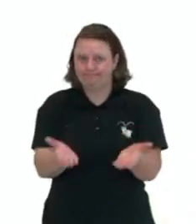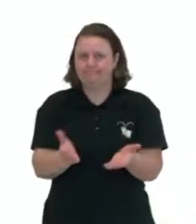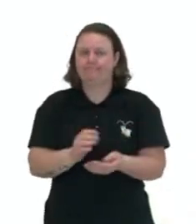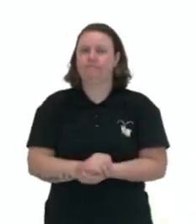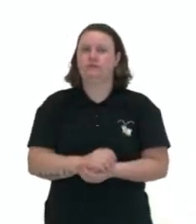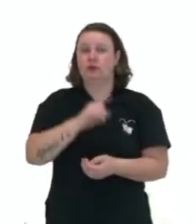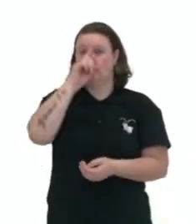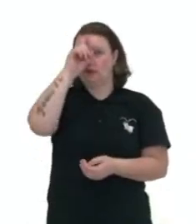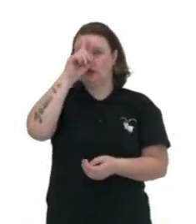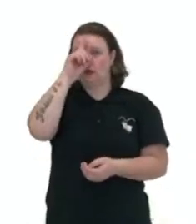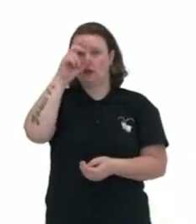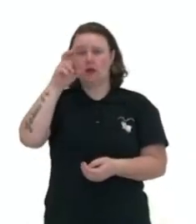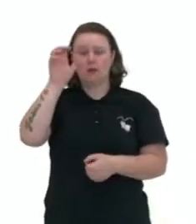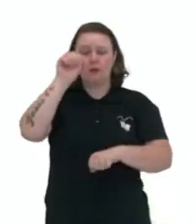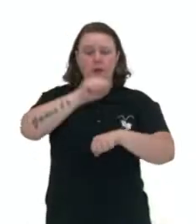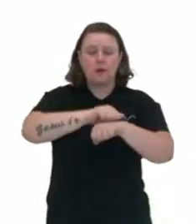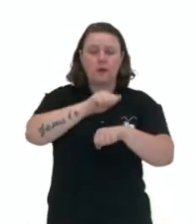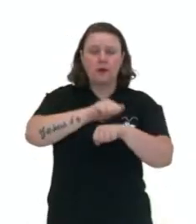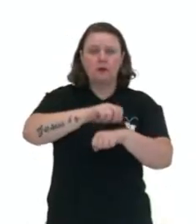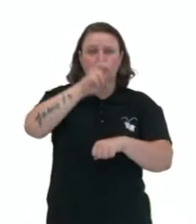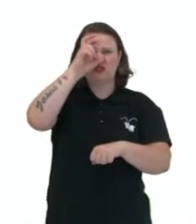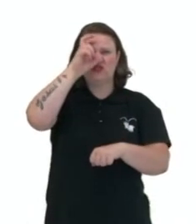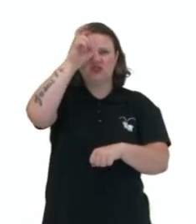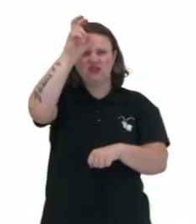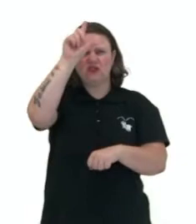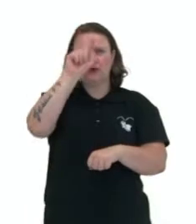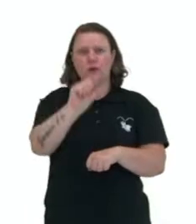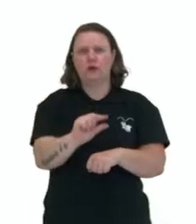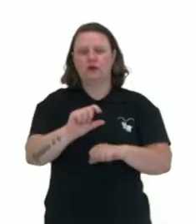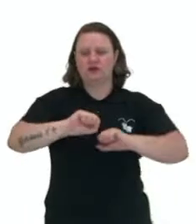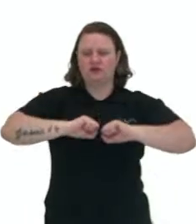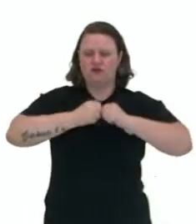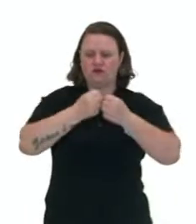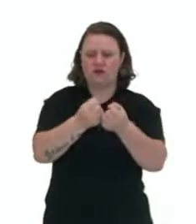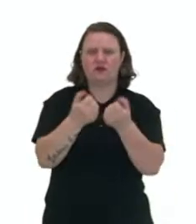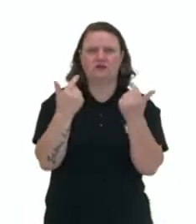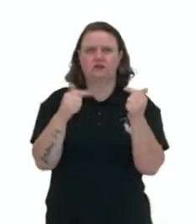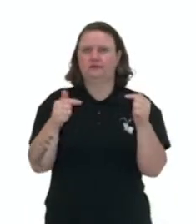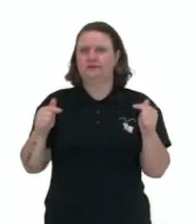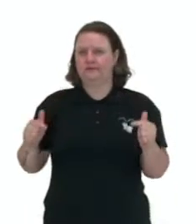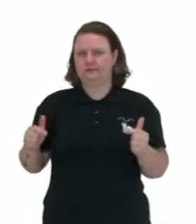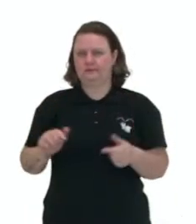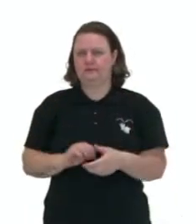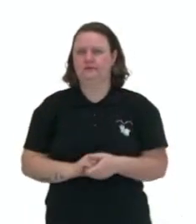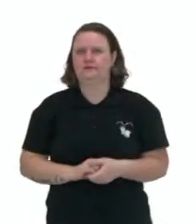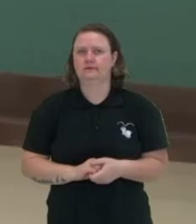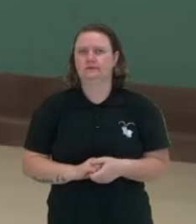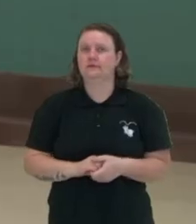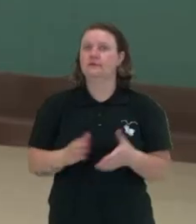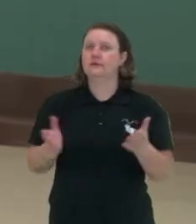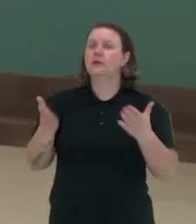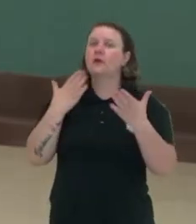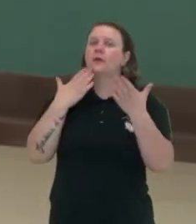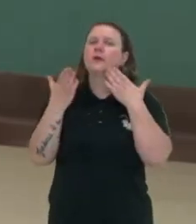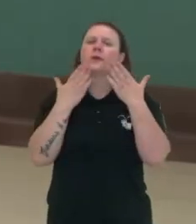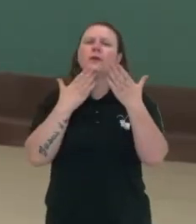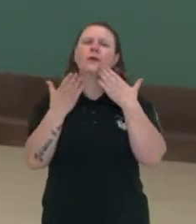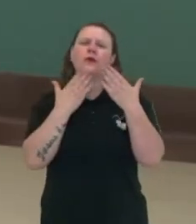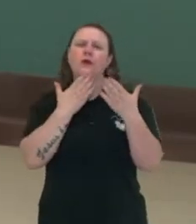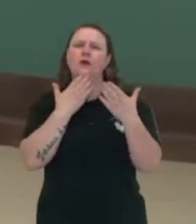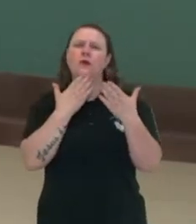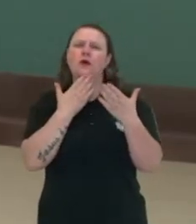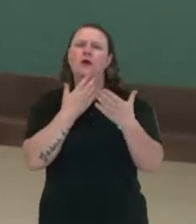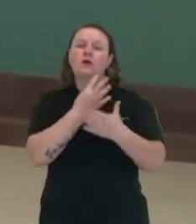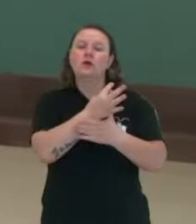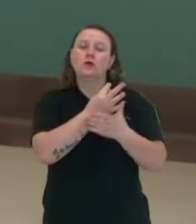são menos inteligentes, não se esforçam e por isso não têm mérito. Conversemos um pouco sobre a estrutura do